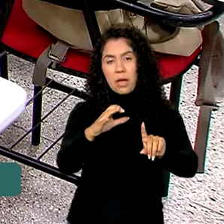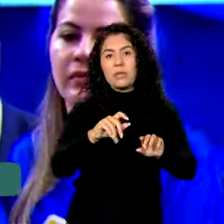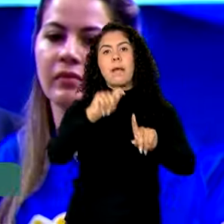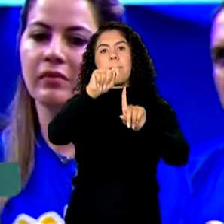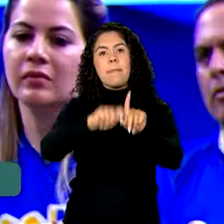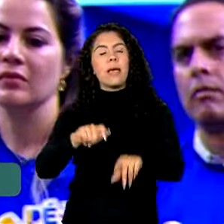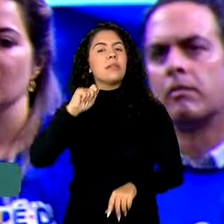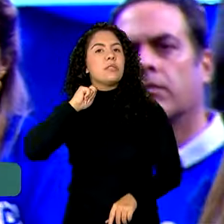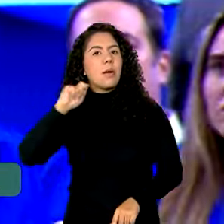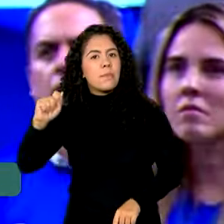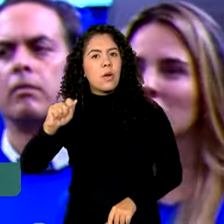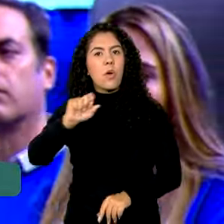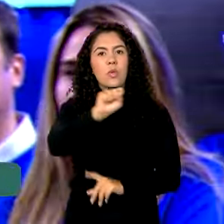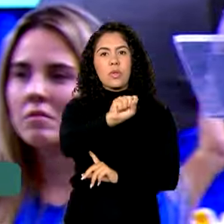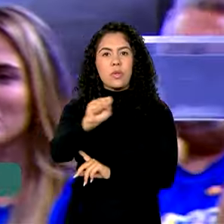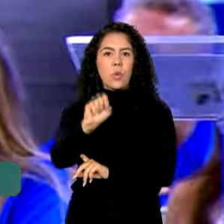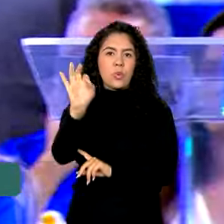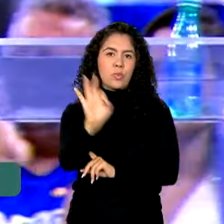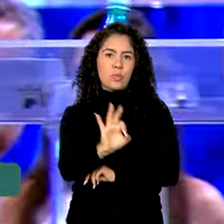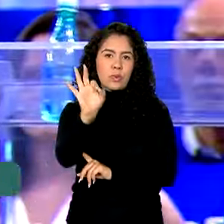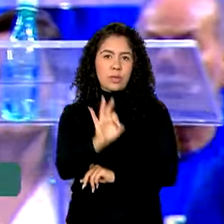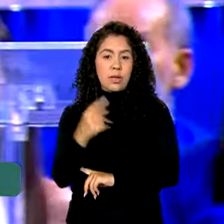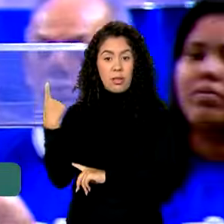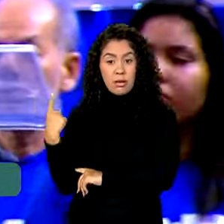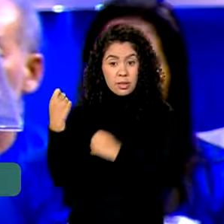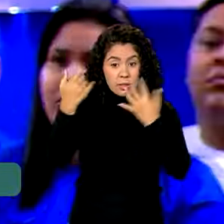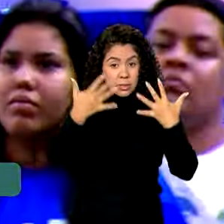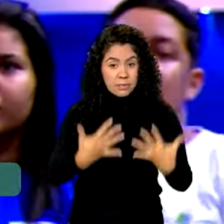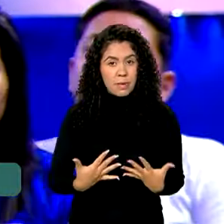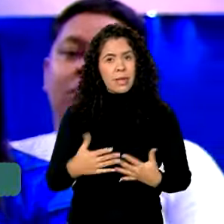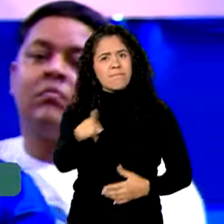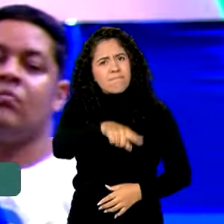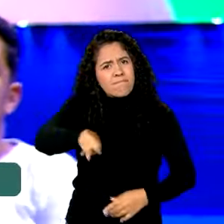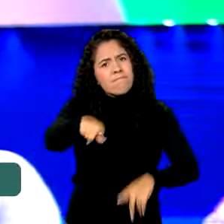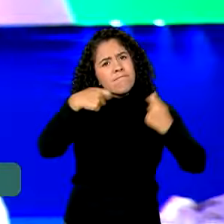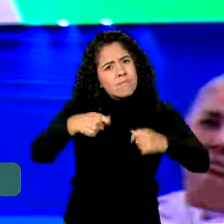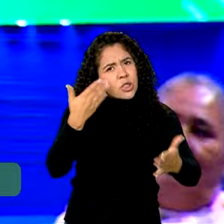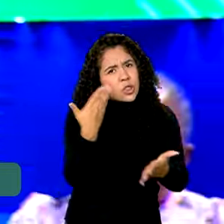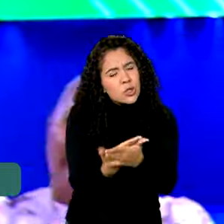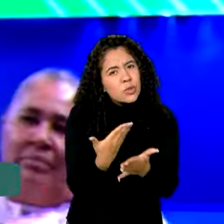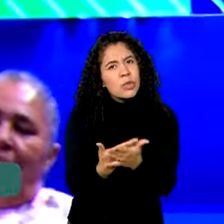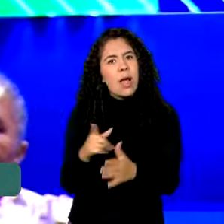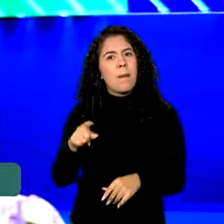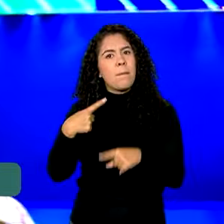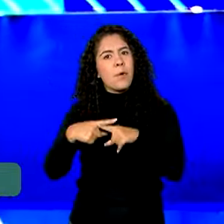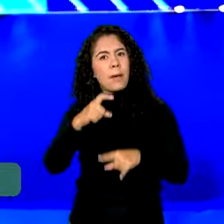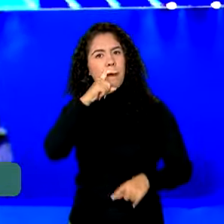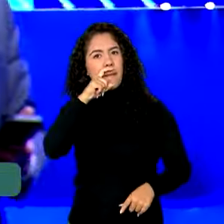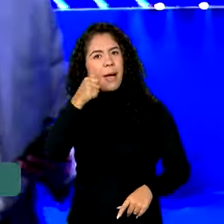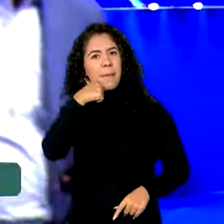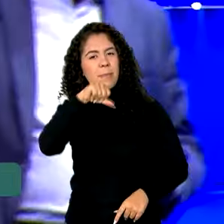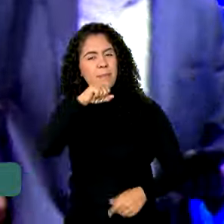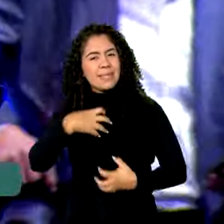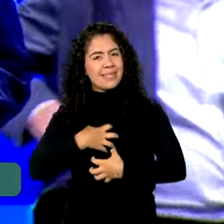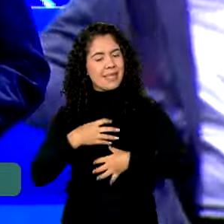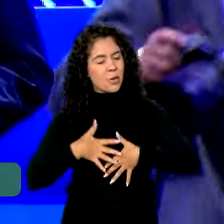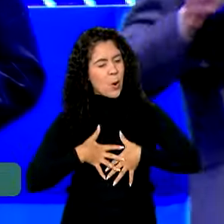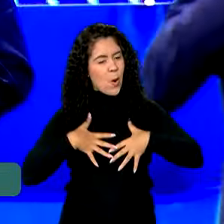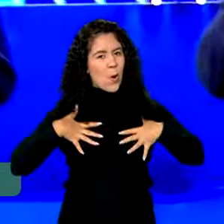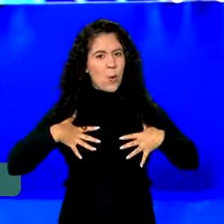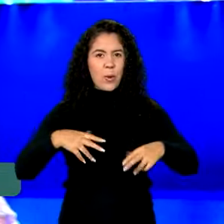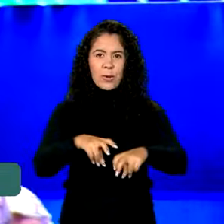abril. Estude para ajudar seu pai e sua mãe a ter orgulho de vocês.